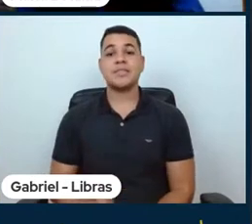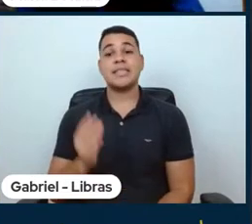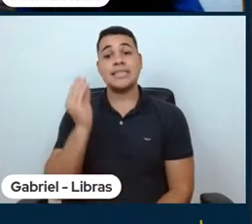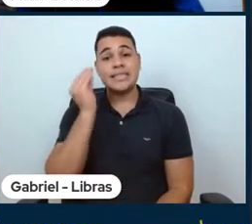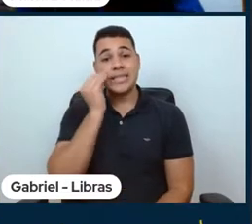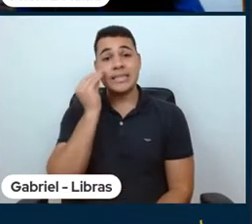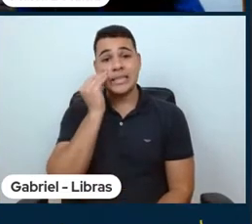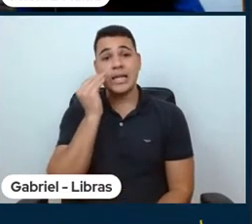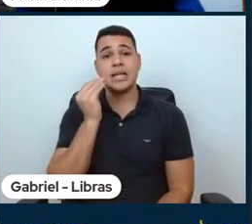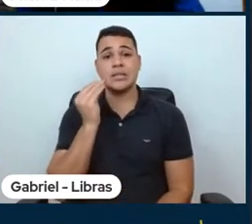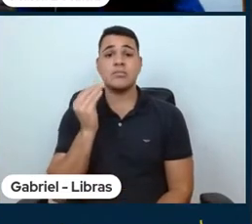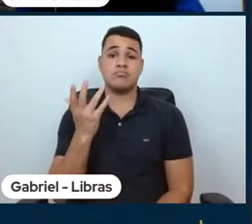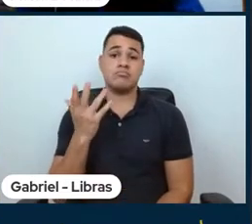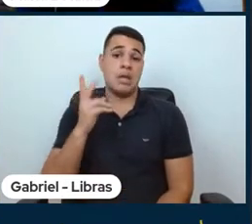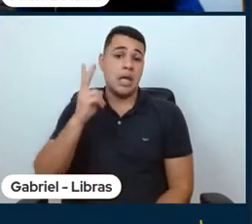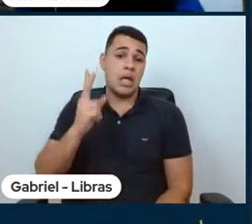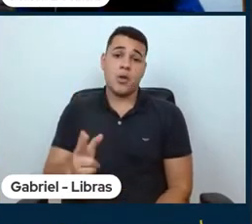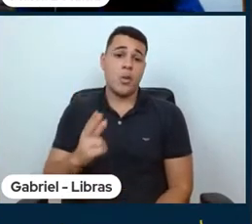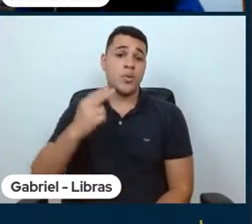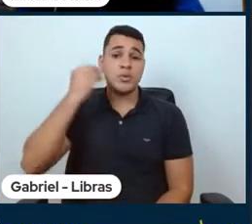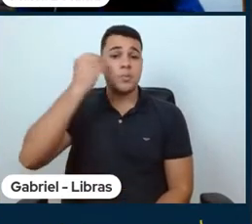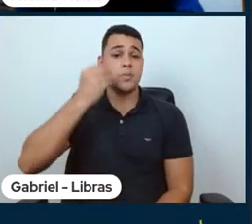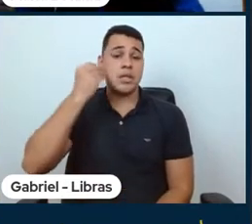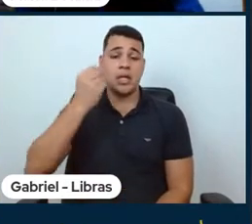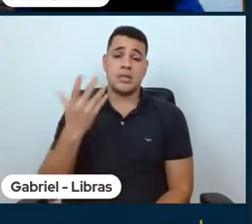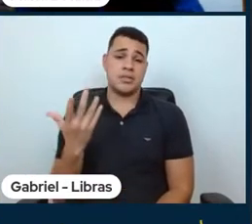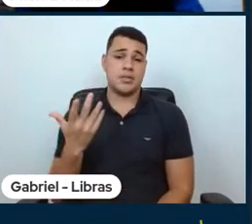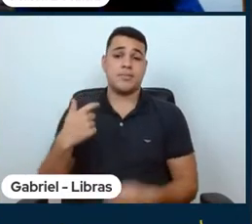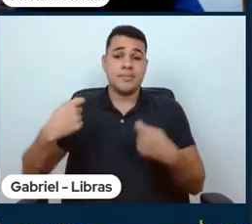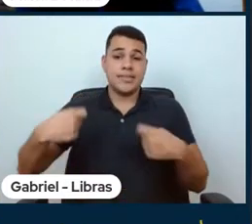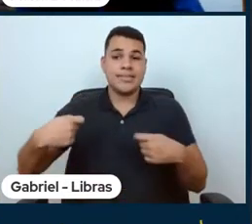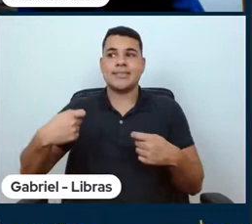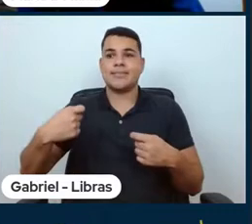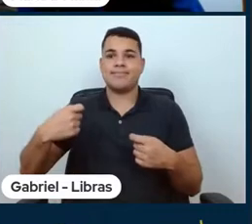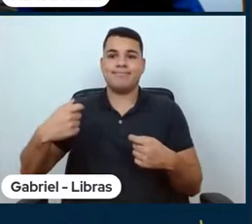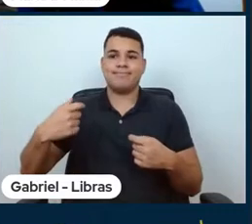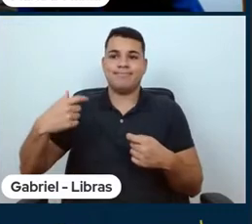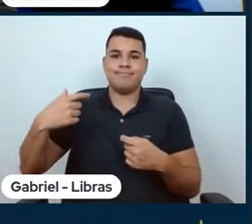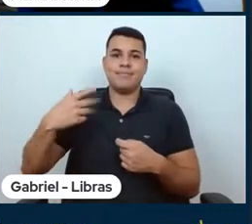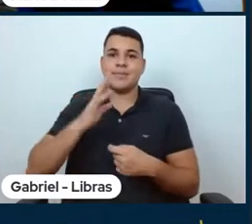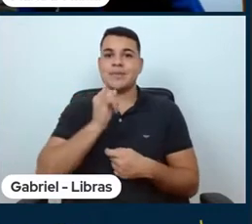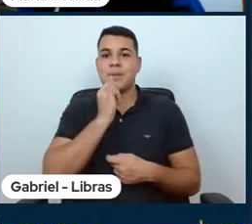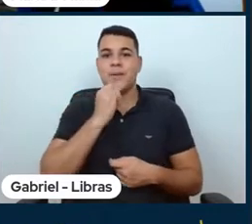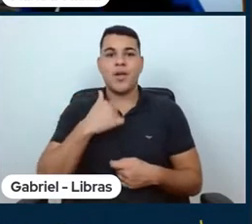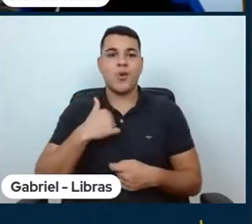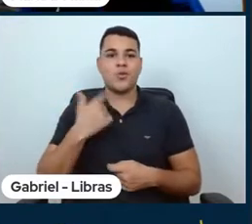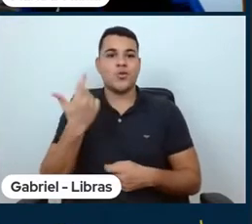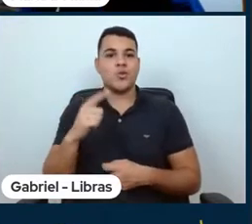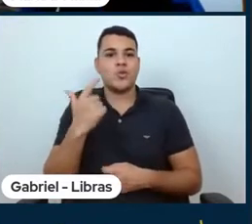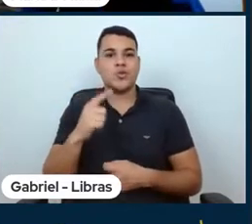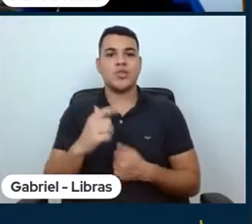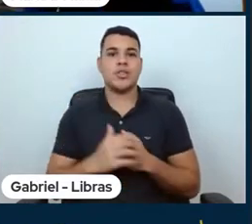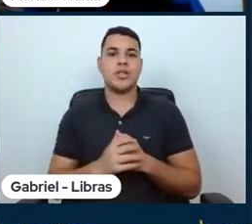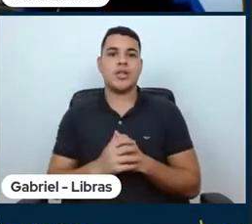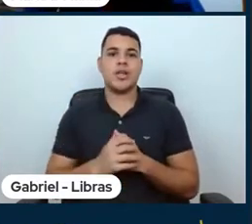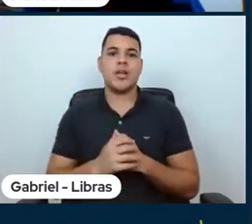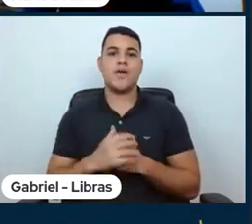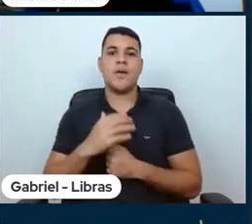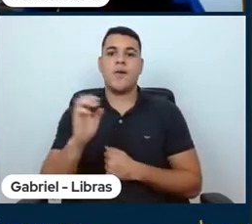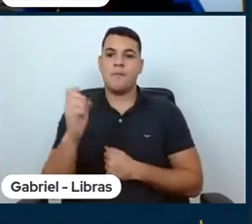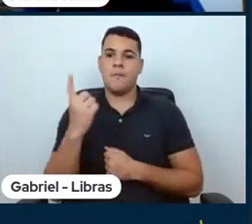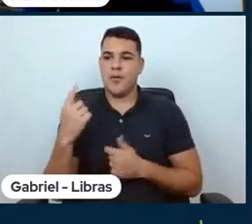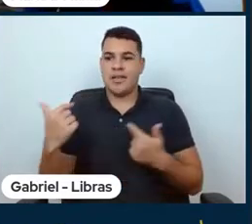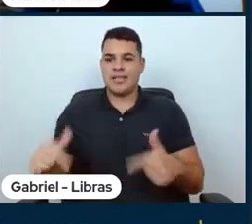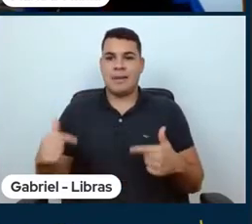coisas como experiências nossas, né? Então, pô, eu não tinha nada que provasse, pô, meu emprego